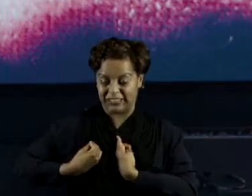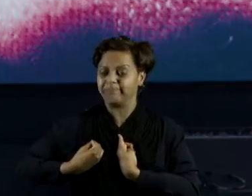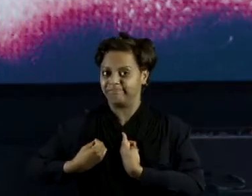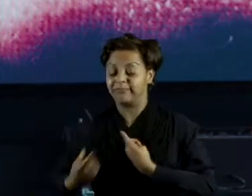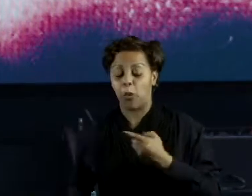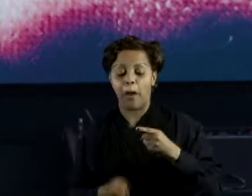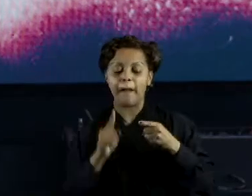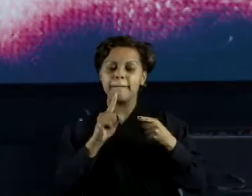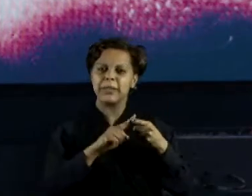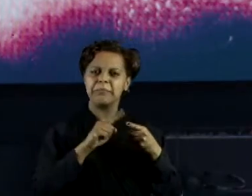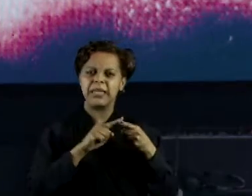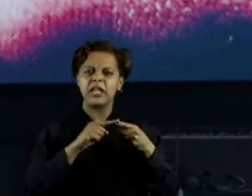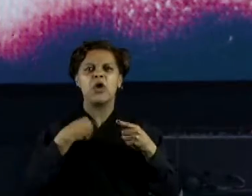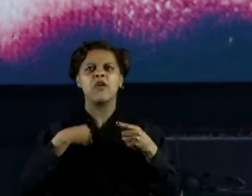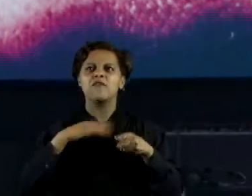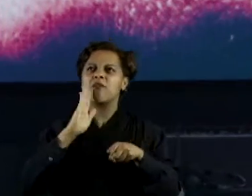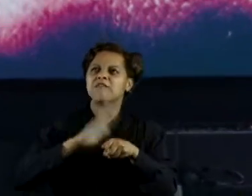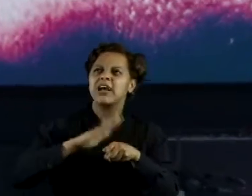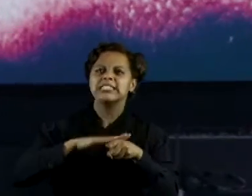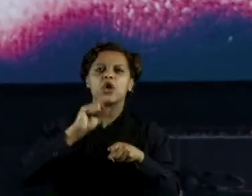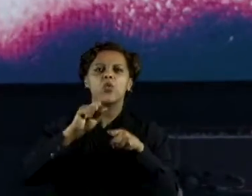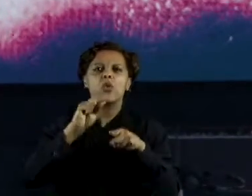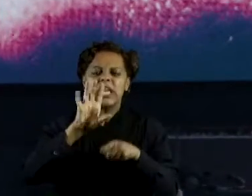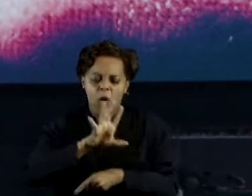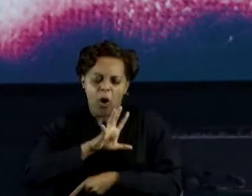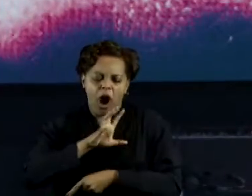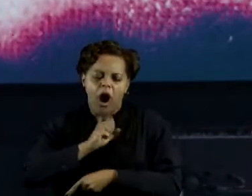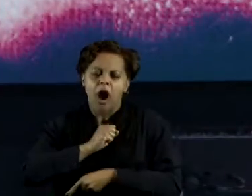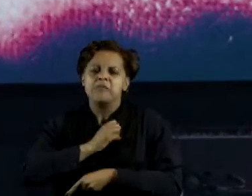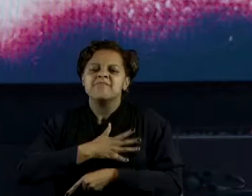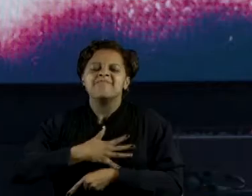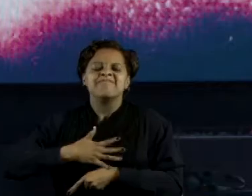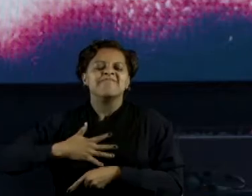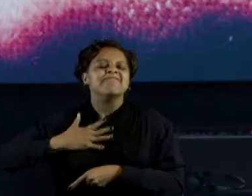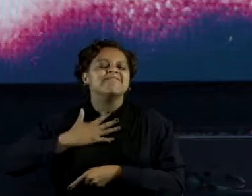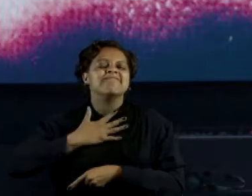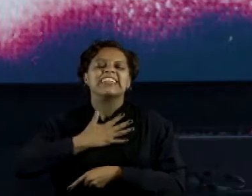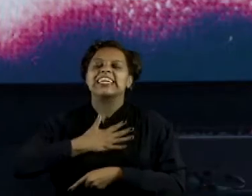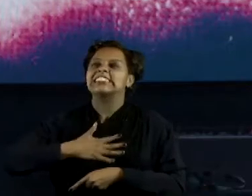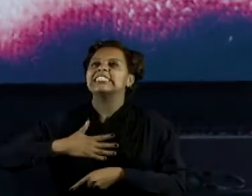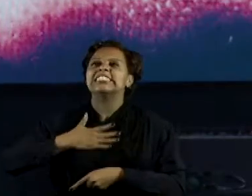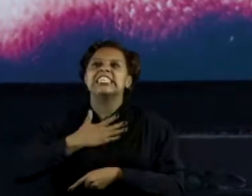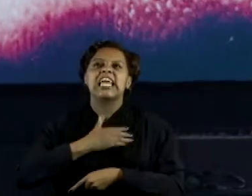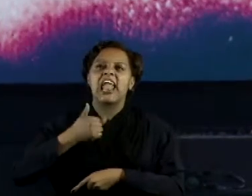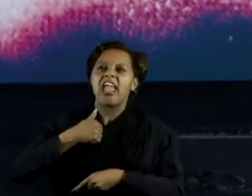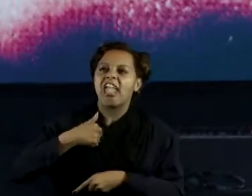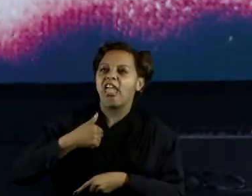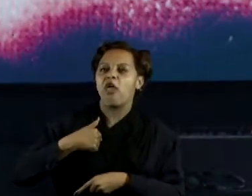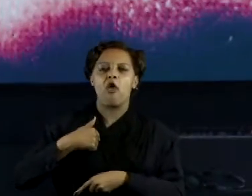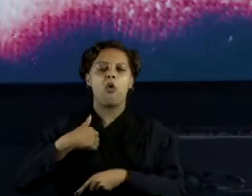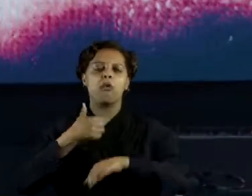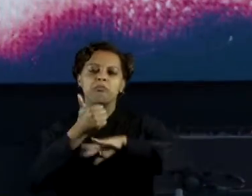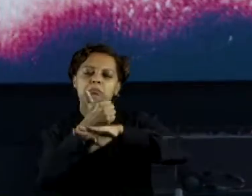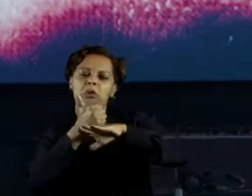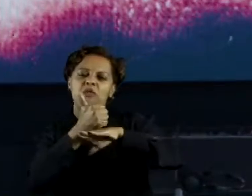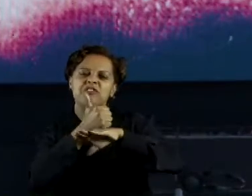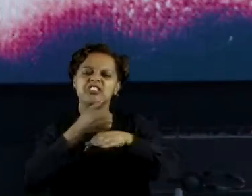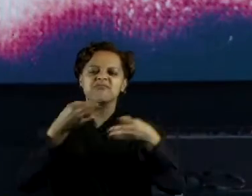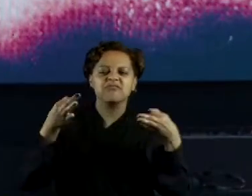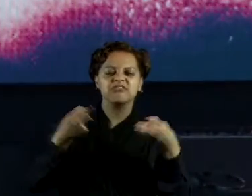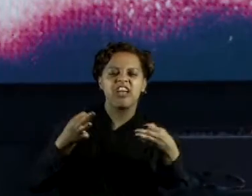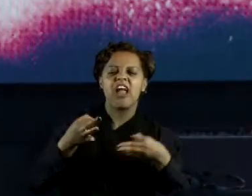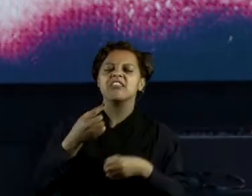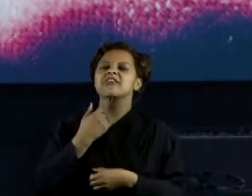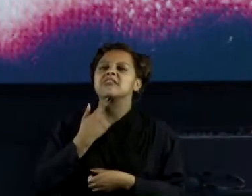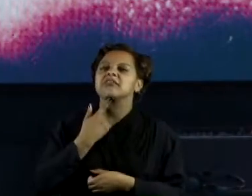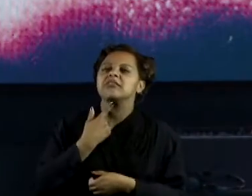amo. Isso fala do prazer de você estar na profissão certa, né?